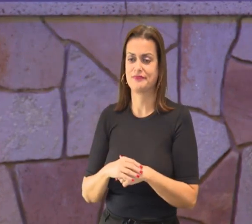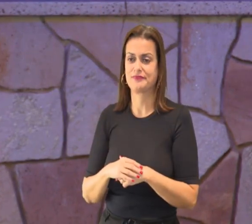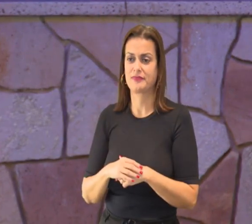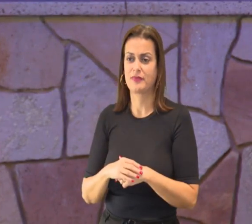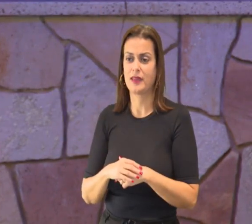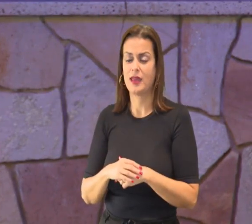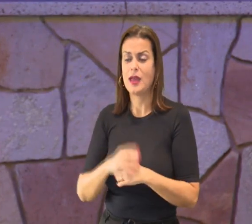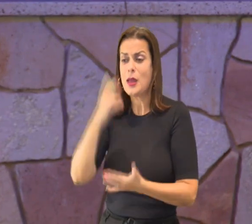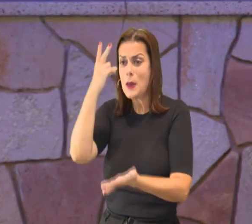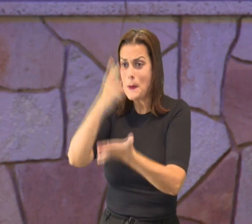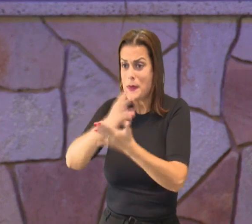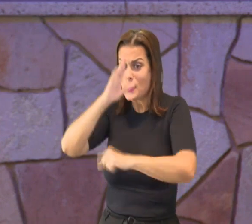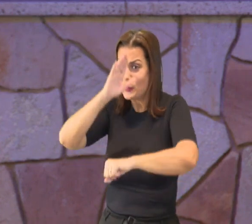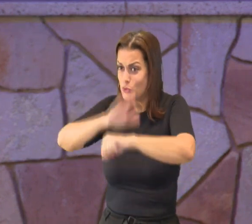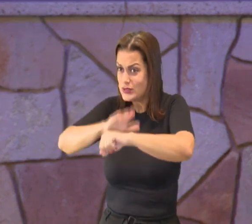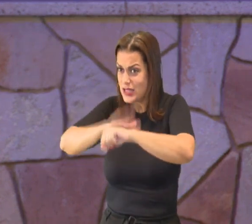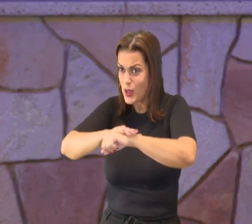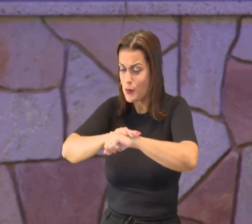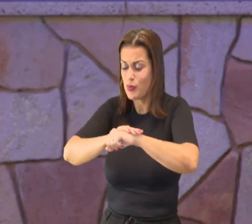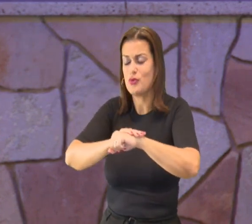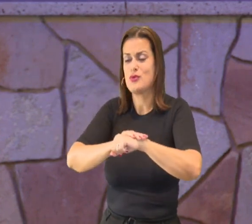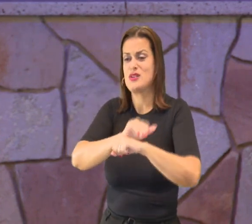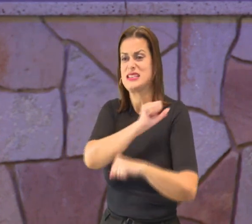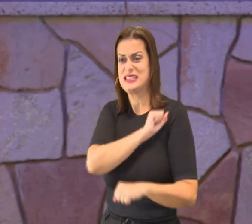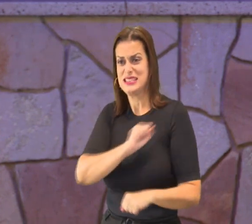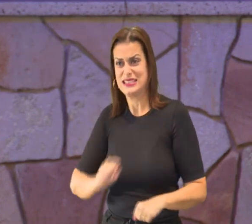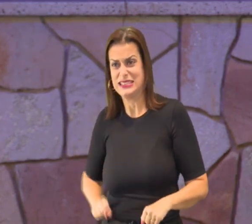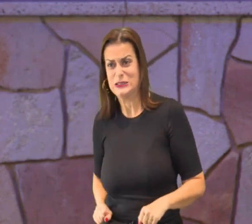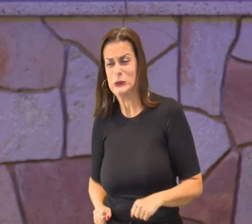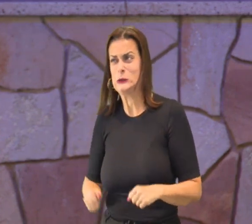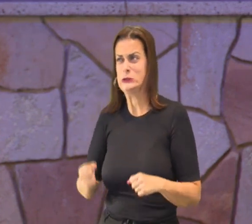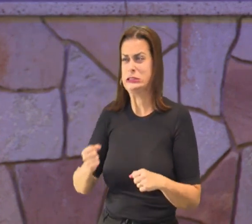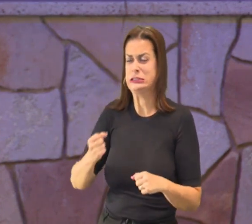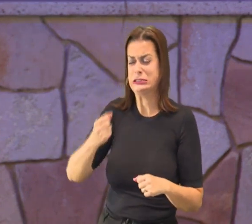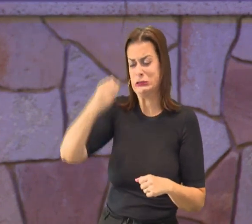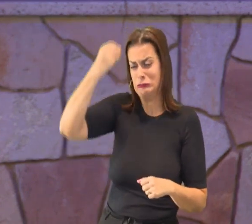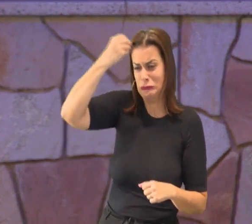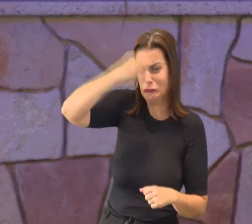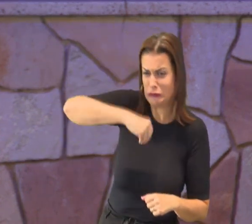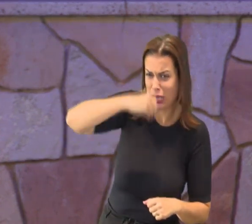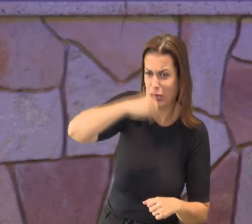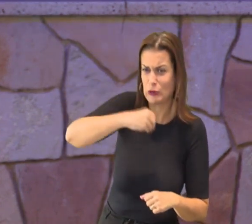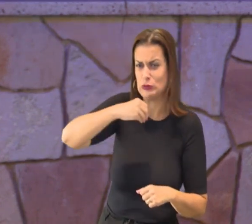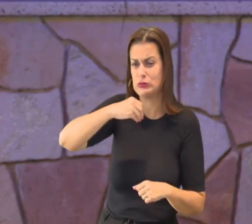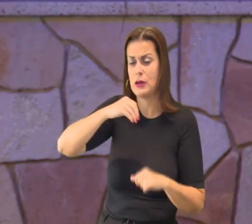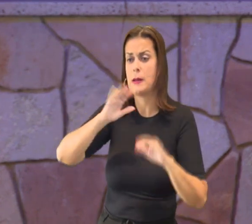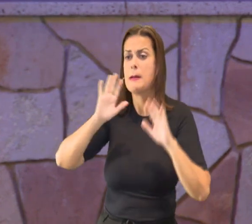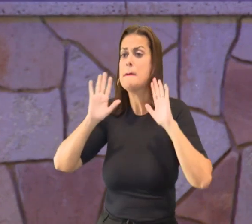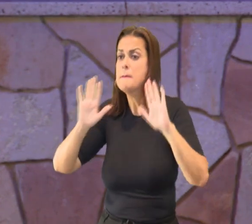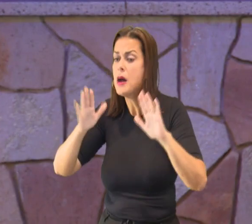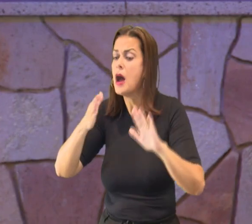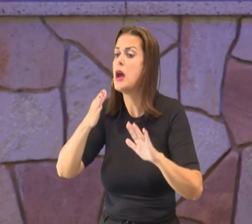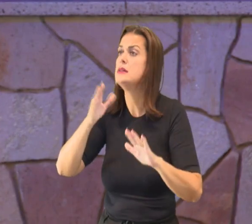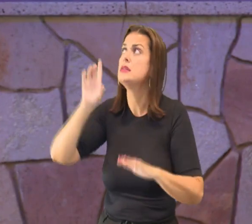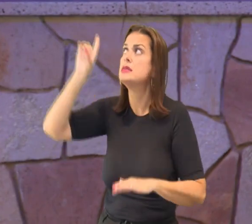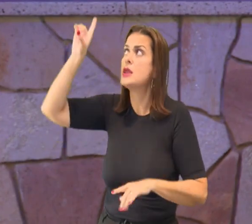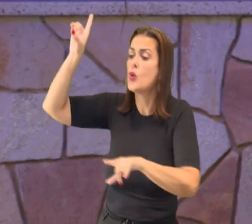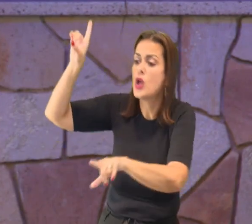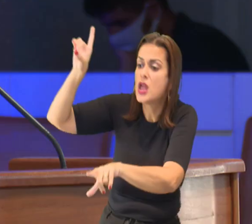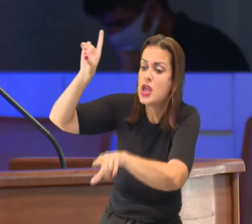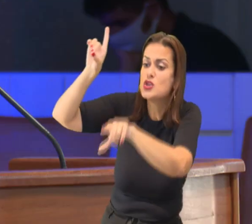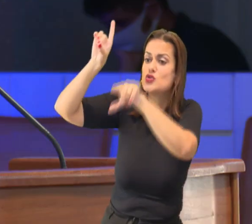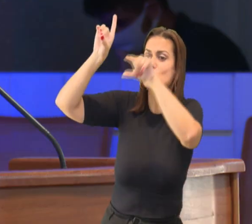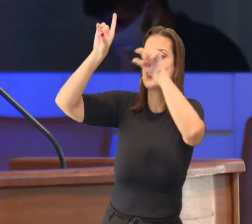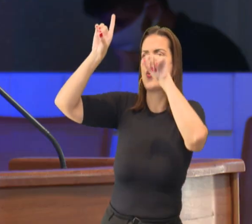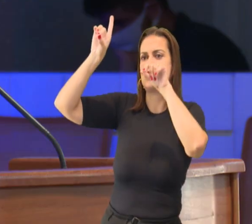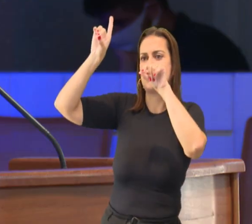Ao mesmo tempo que este sacerdote é vacilante, indeciso, fraco, mas é o homem escolhido por Deus para estabelecer